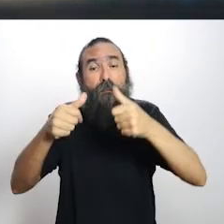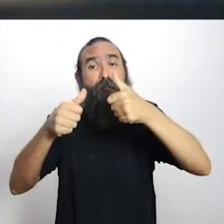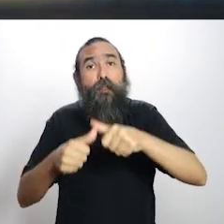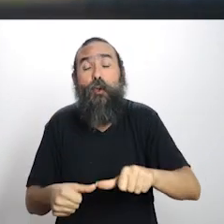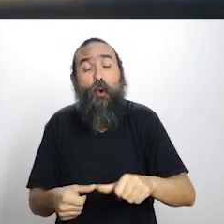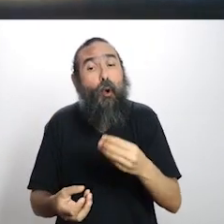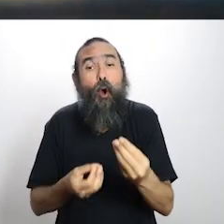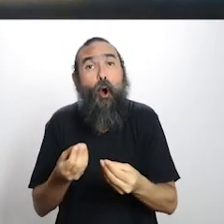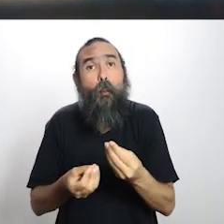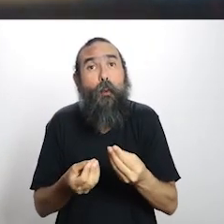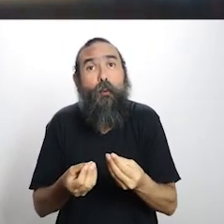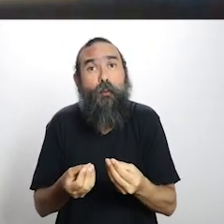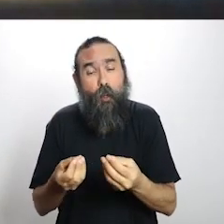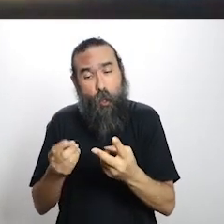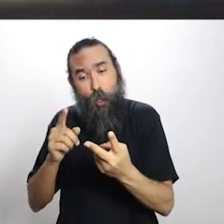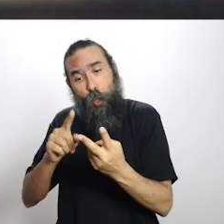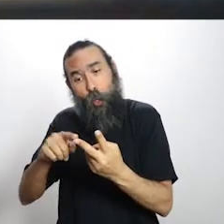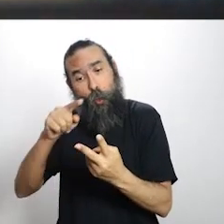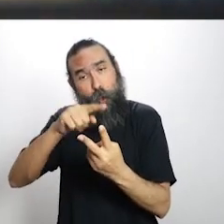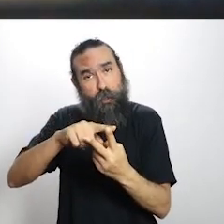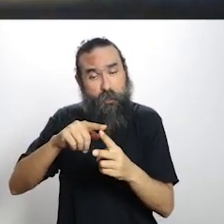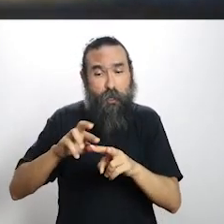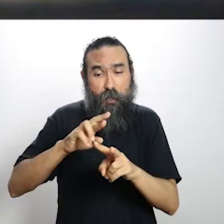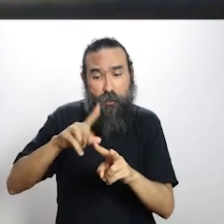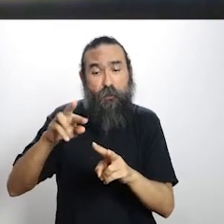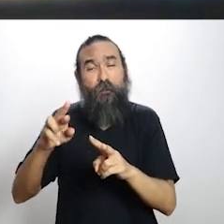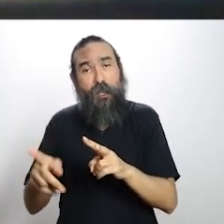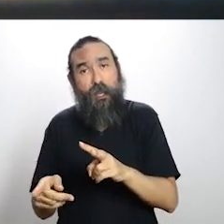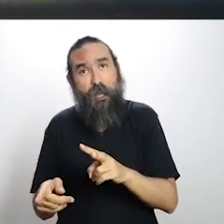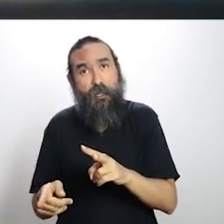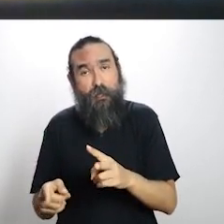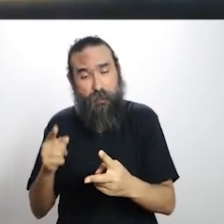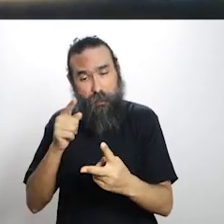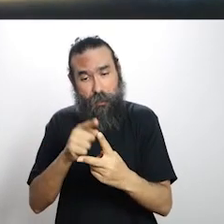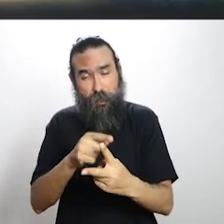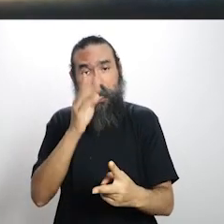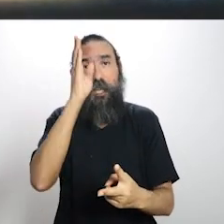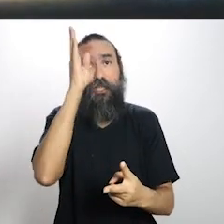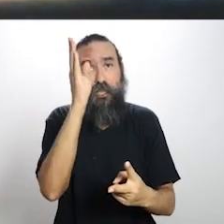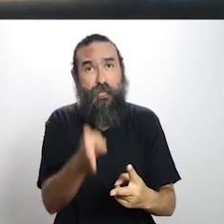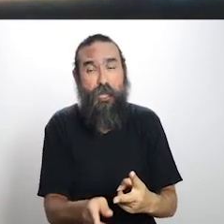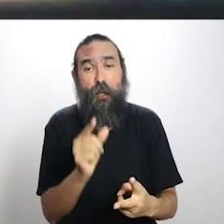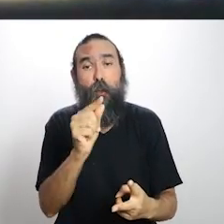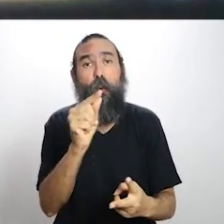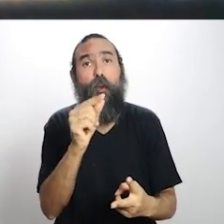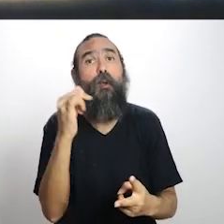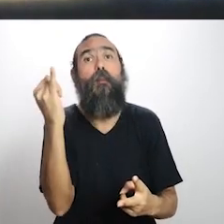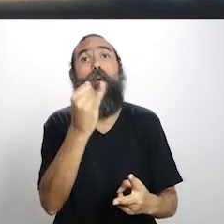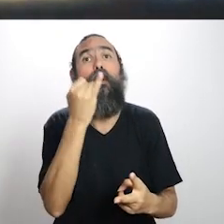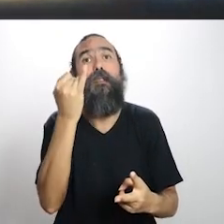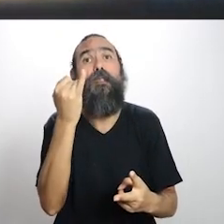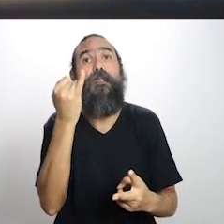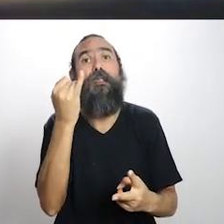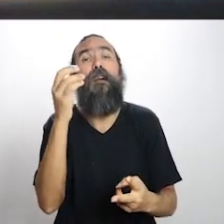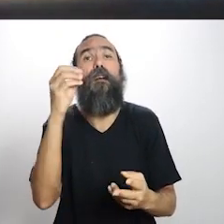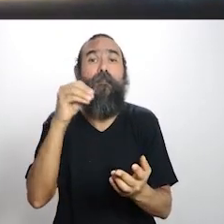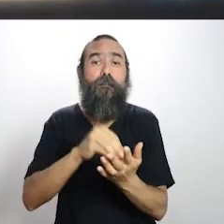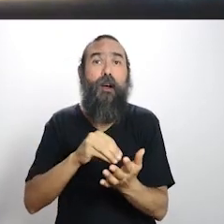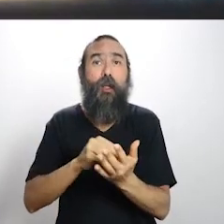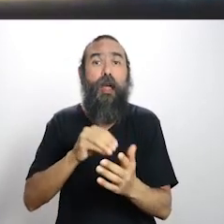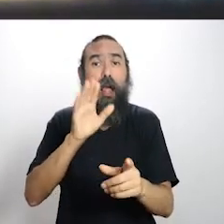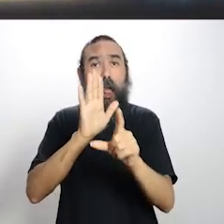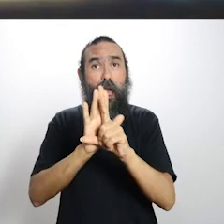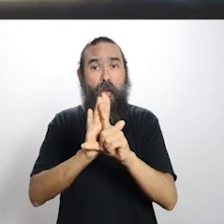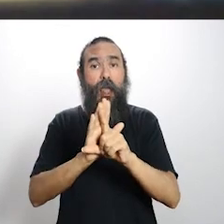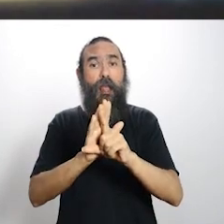mecanismos, os mecanismos diretos, que basicamente atendem à questão que todos nós sabemos, estamos aguardando agora essa lei,